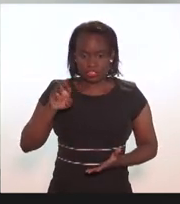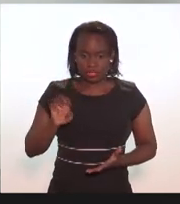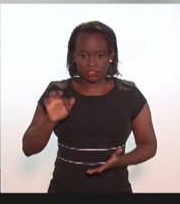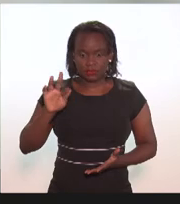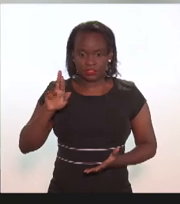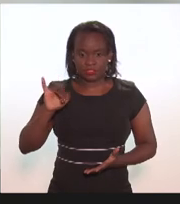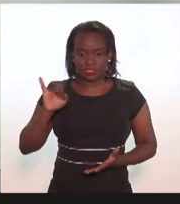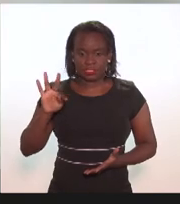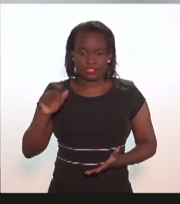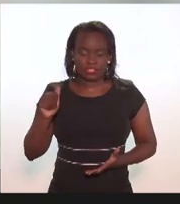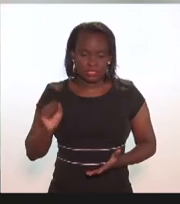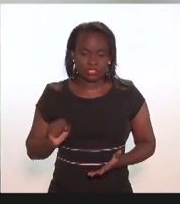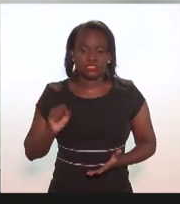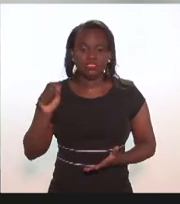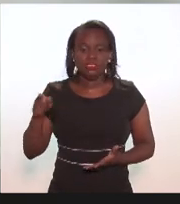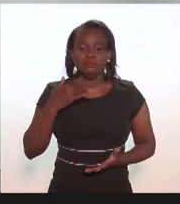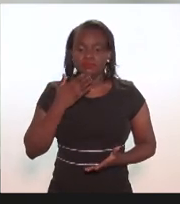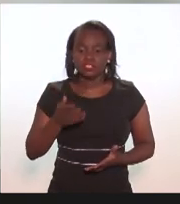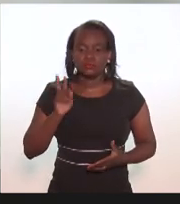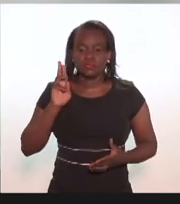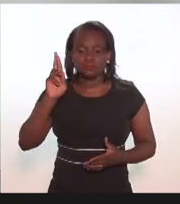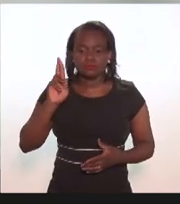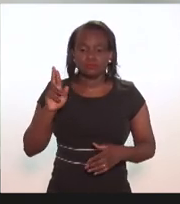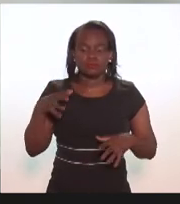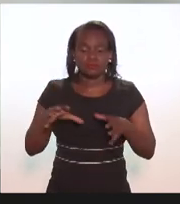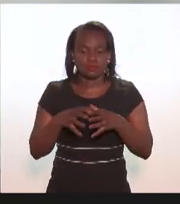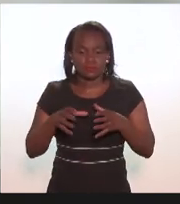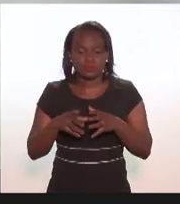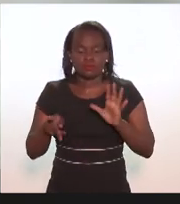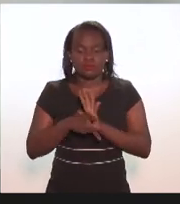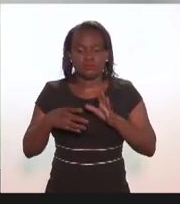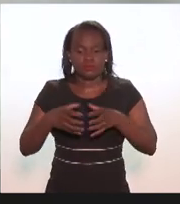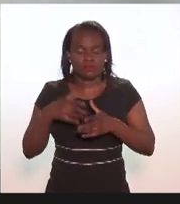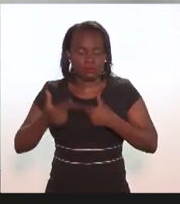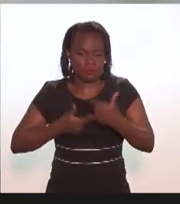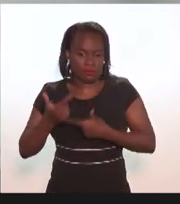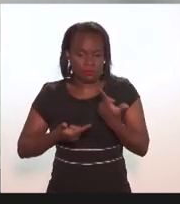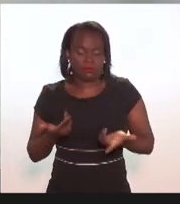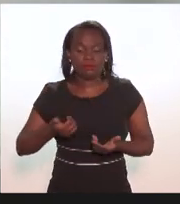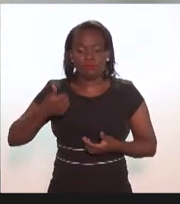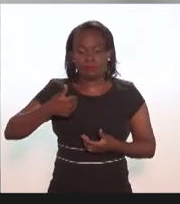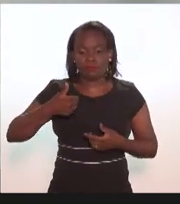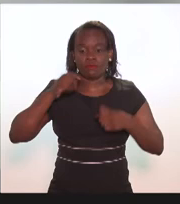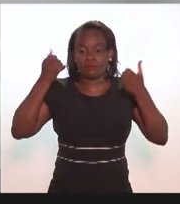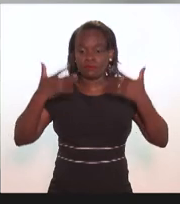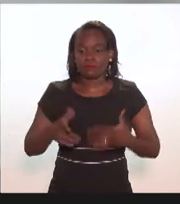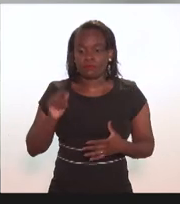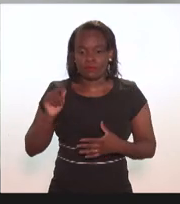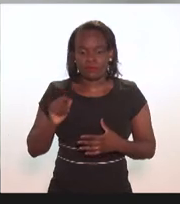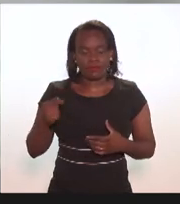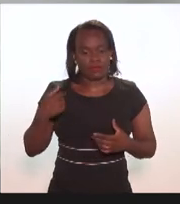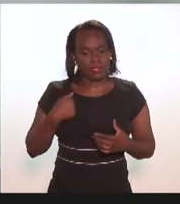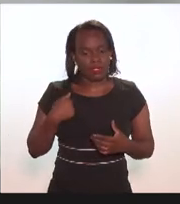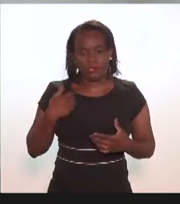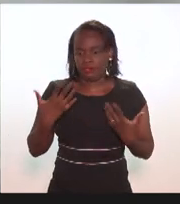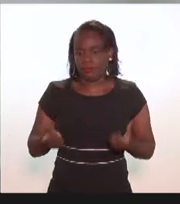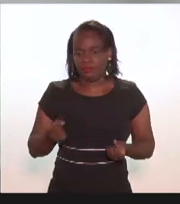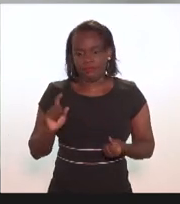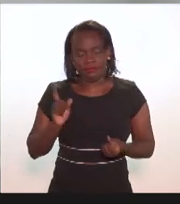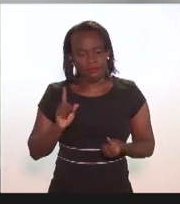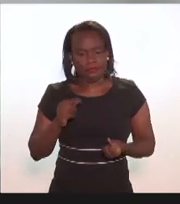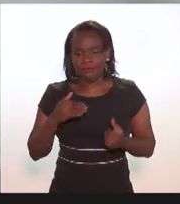tinha solicitado para representar a comissão desse grupo de trabalho, que, primeiro, eu não sou